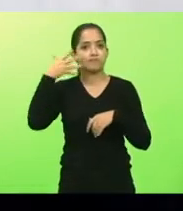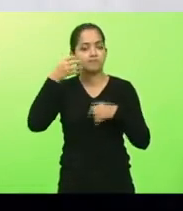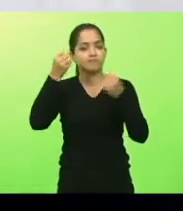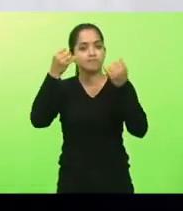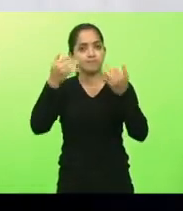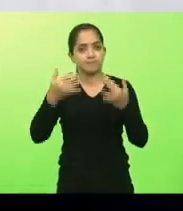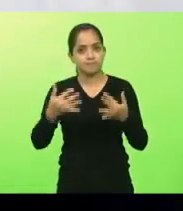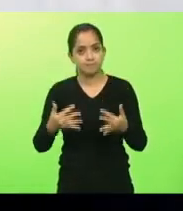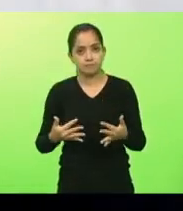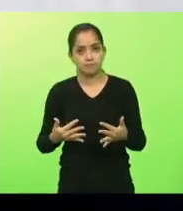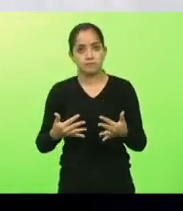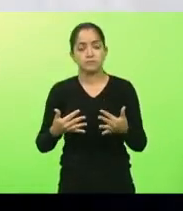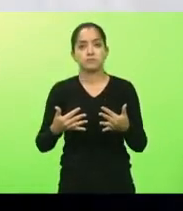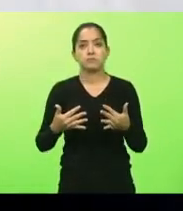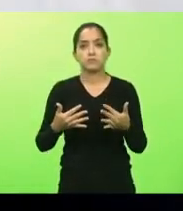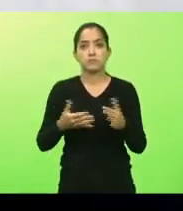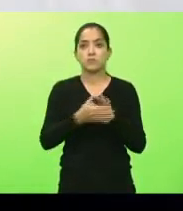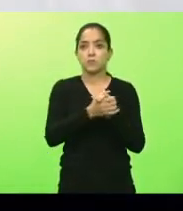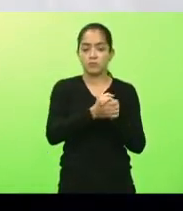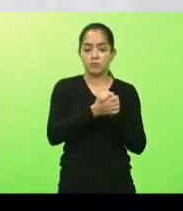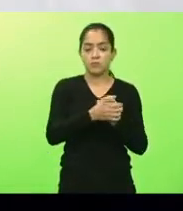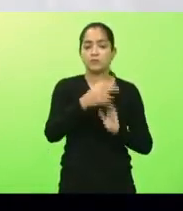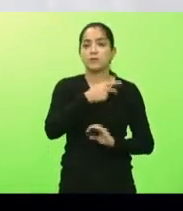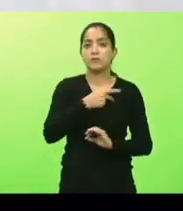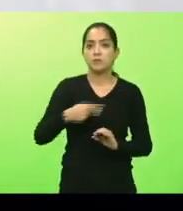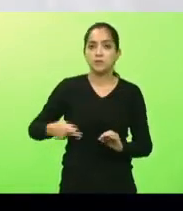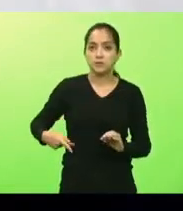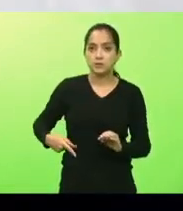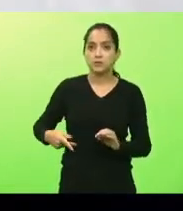quero cumprimentar o presidente,